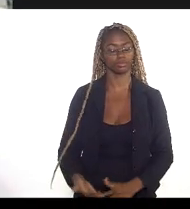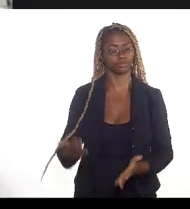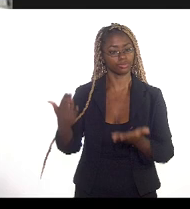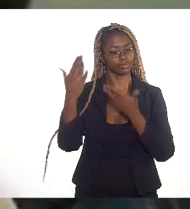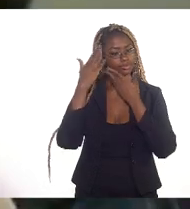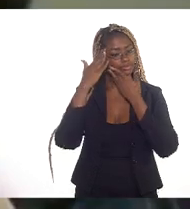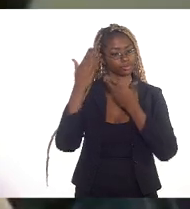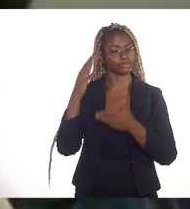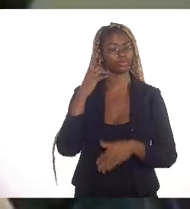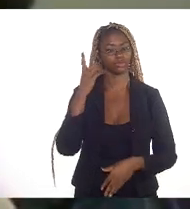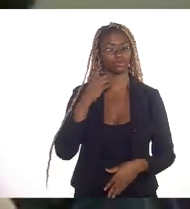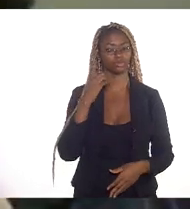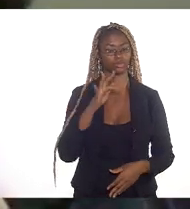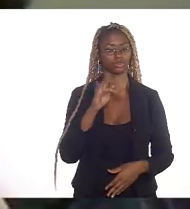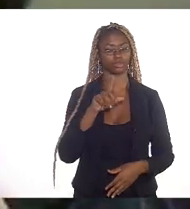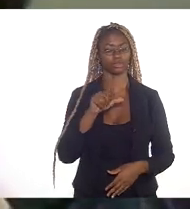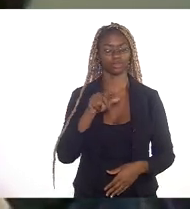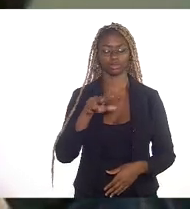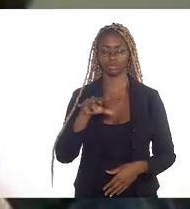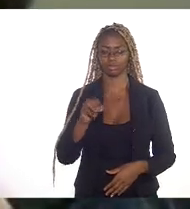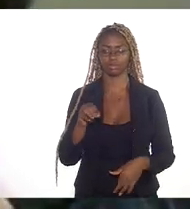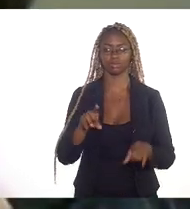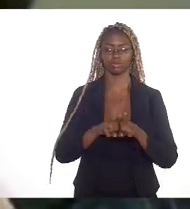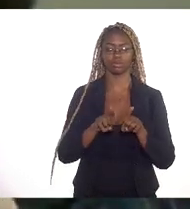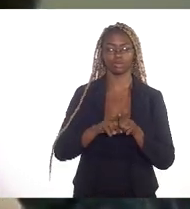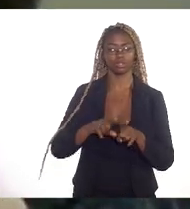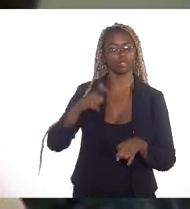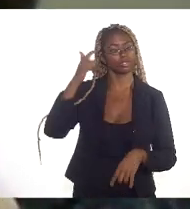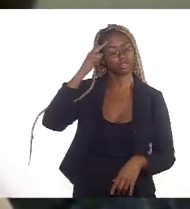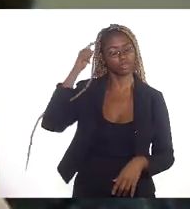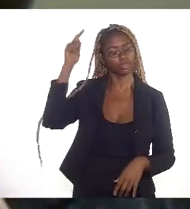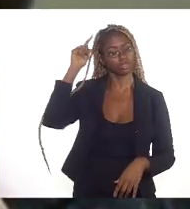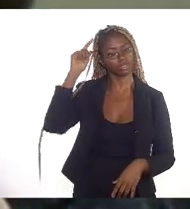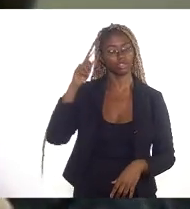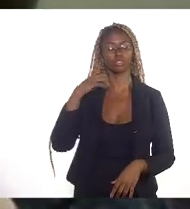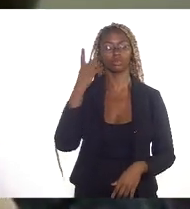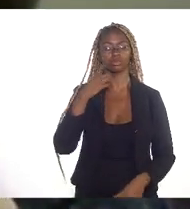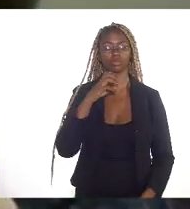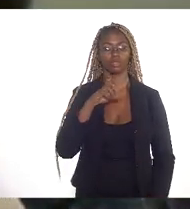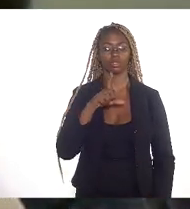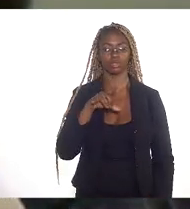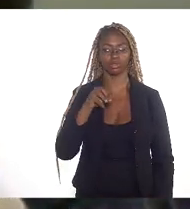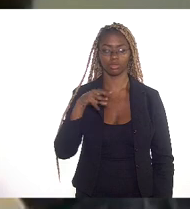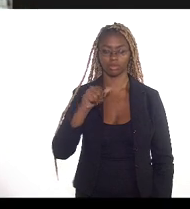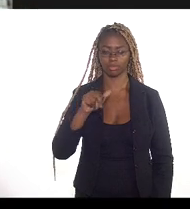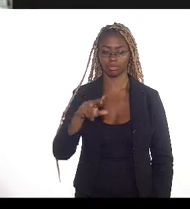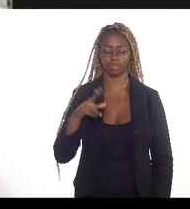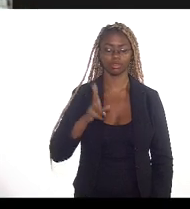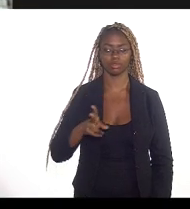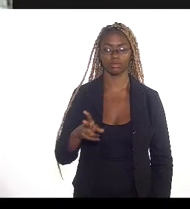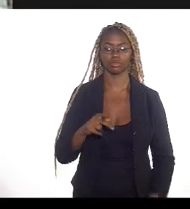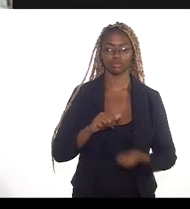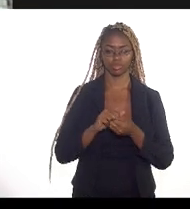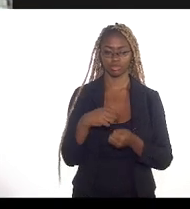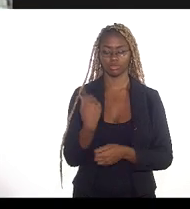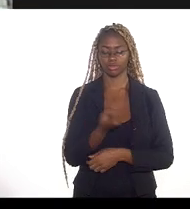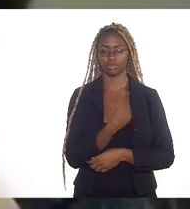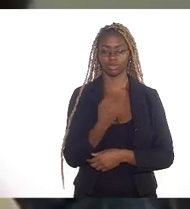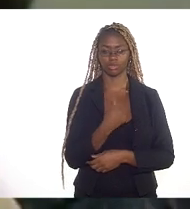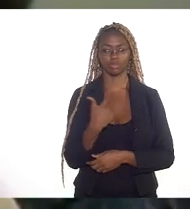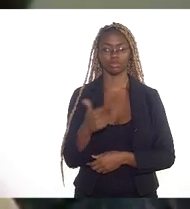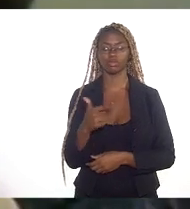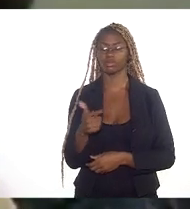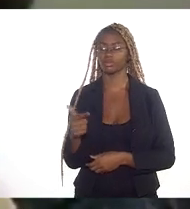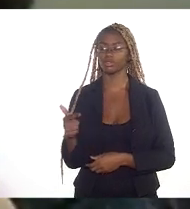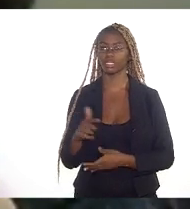Agradecendo ao deputado Flávio Serafini, ao deputado Luiz Paulo, ao deputado Eliomar Coelho, que ainda se encontram conosco. Não